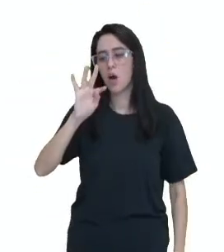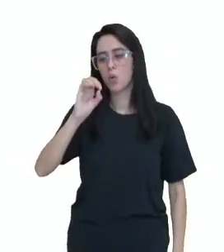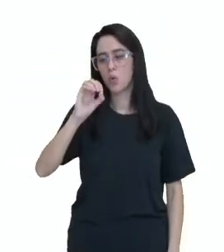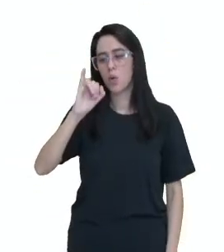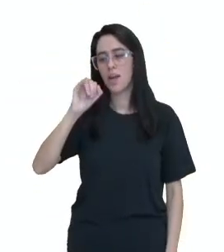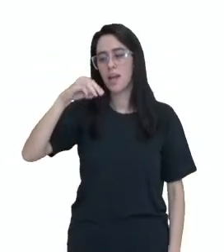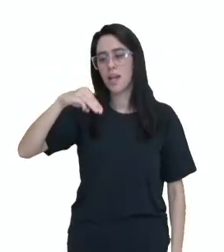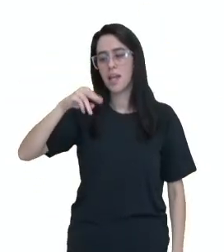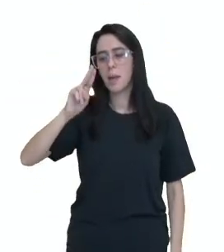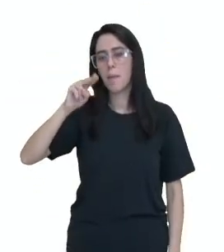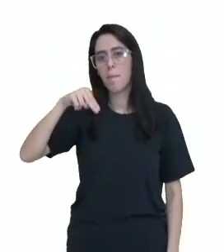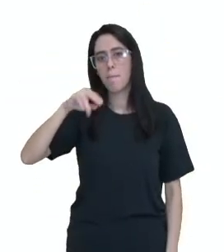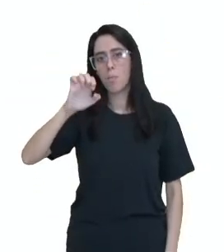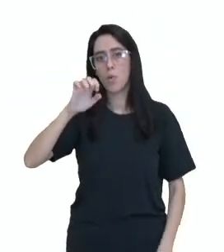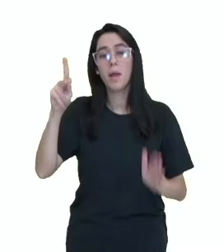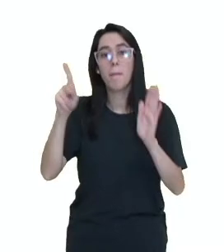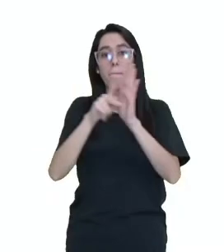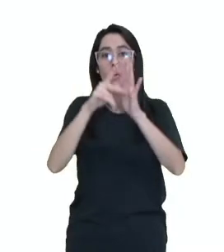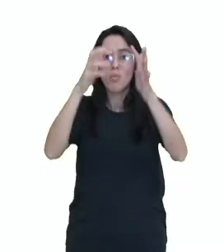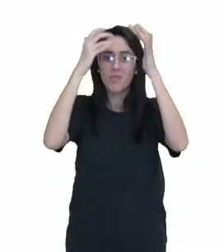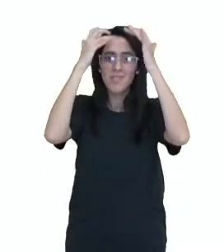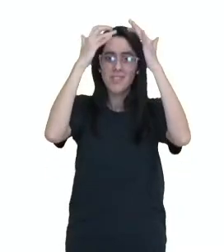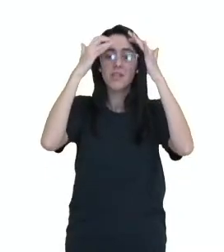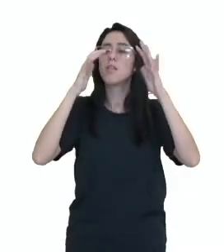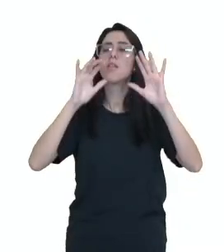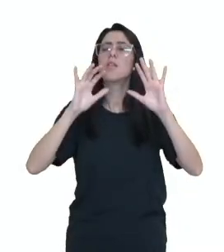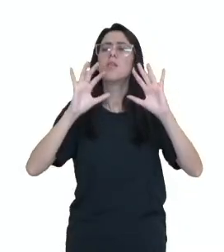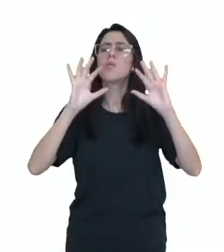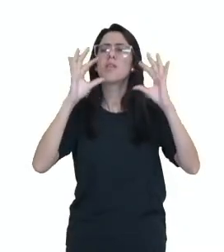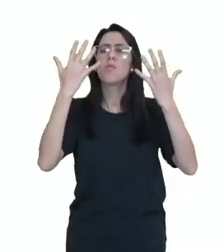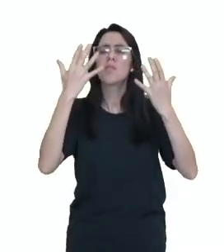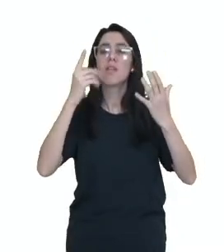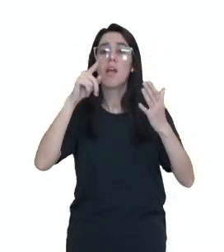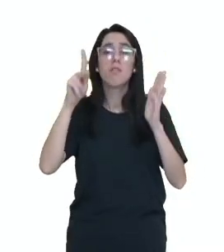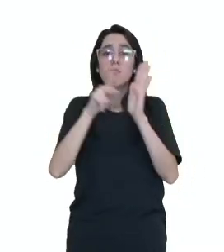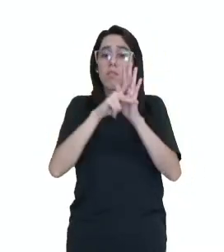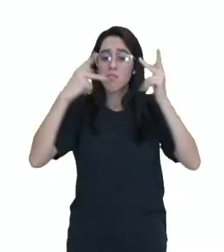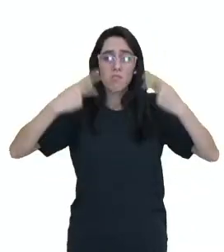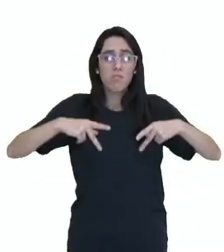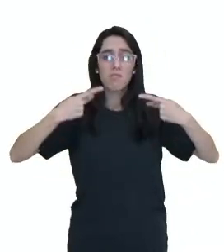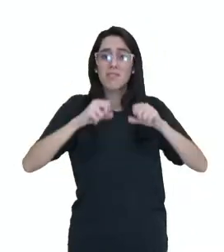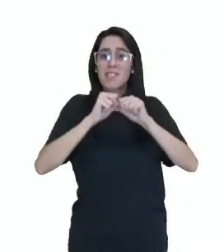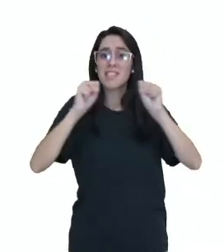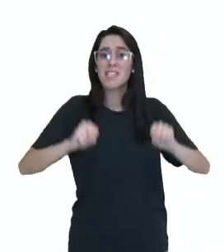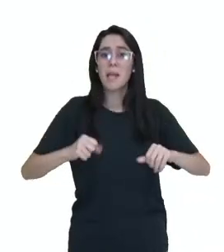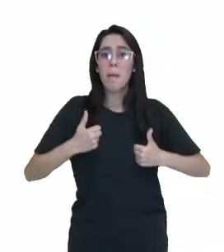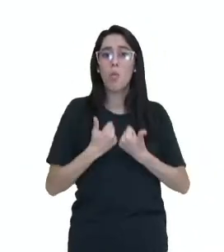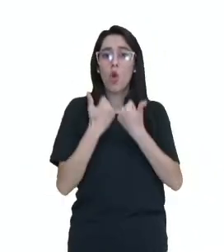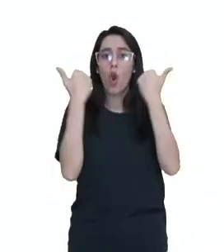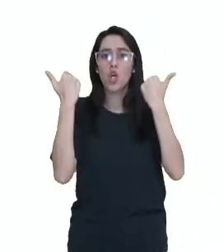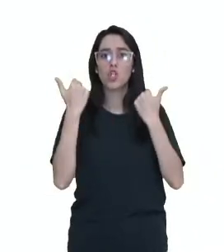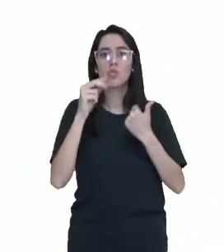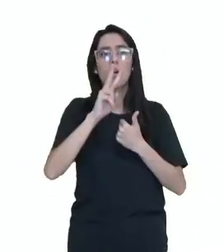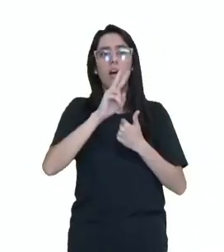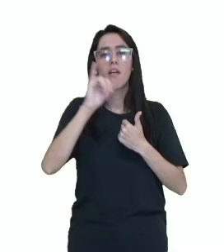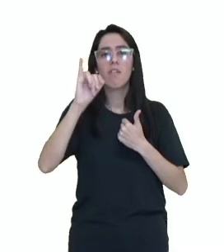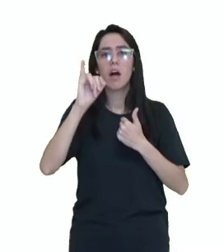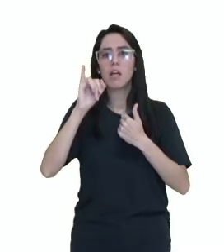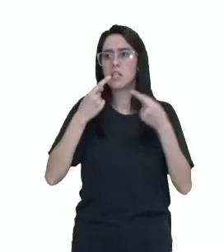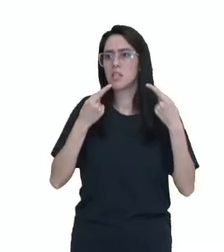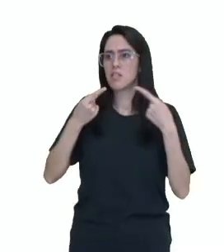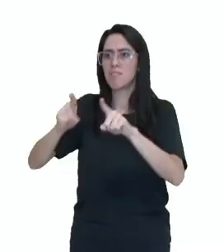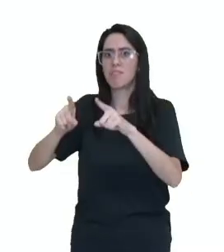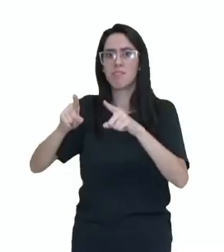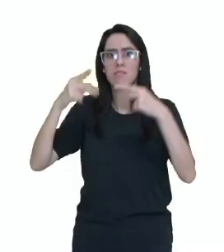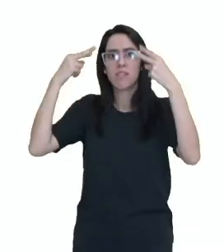cérebro. Autoimune, quer dizer que o próprio sistema imunológico vai atacar essa camada que protege os